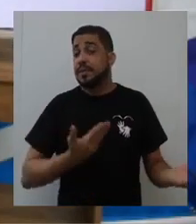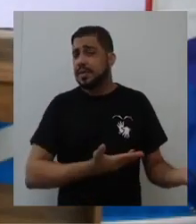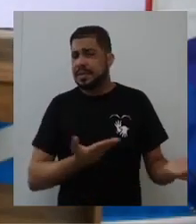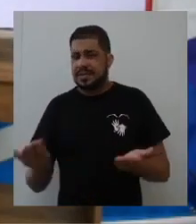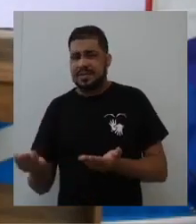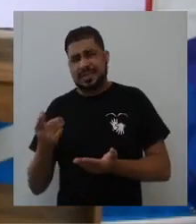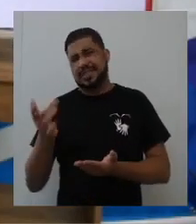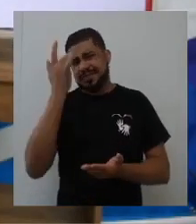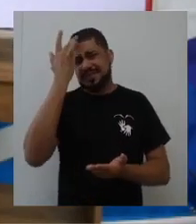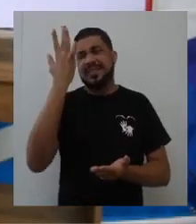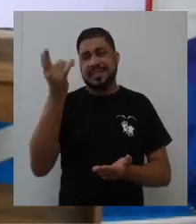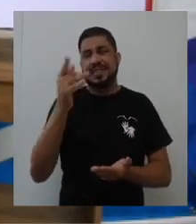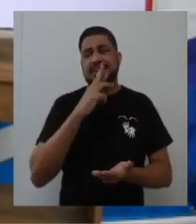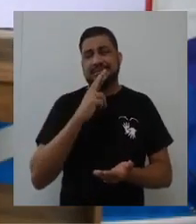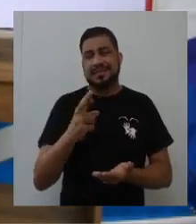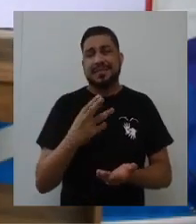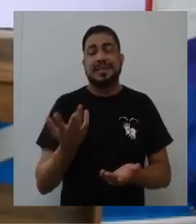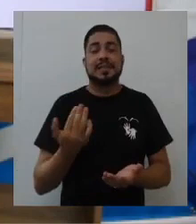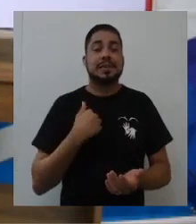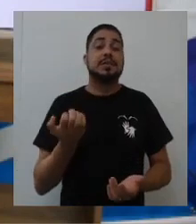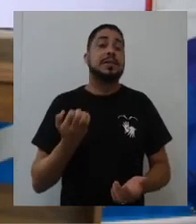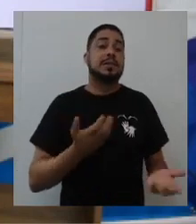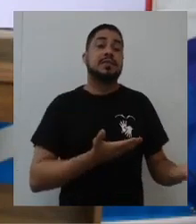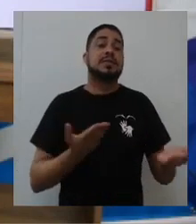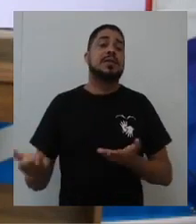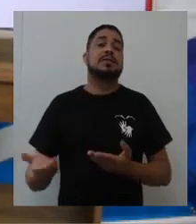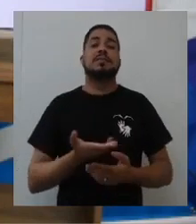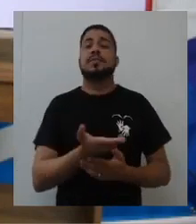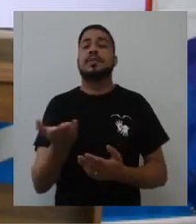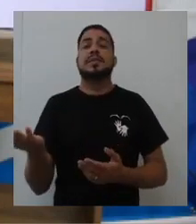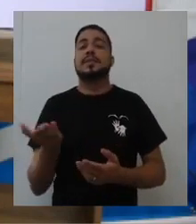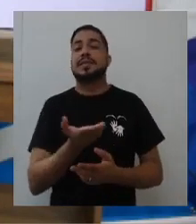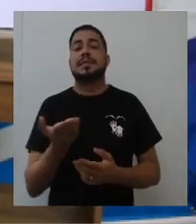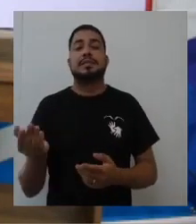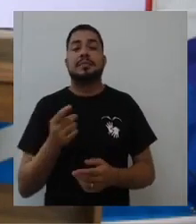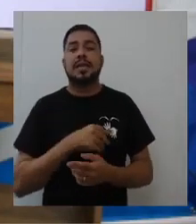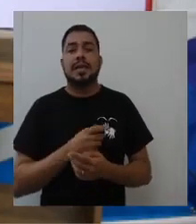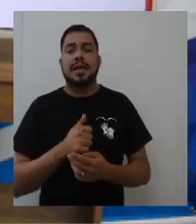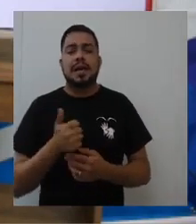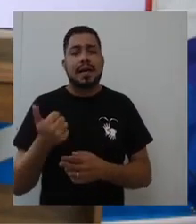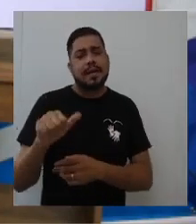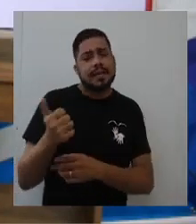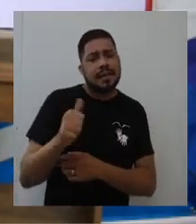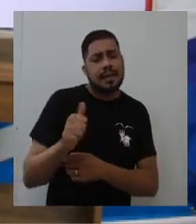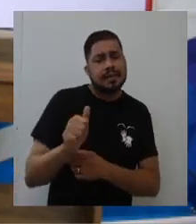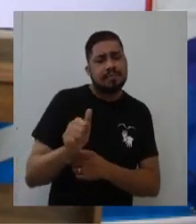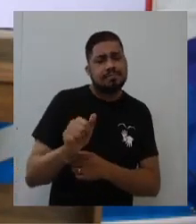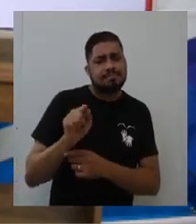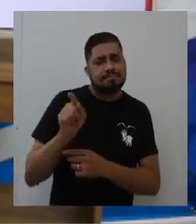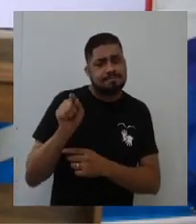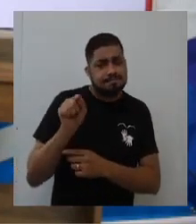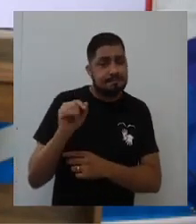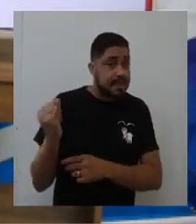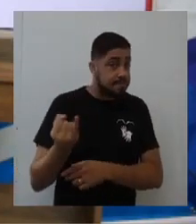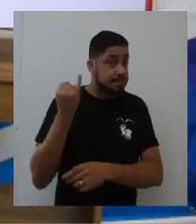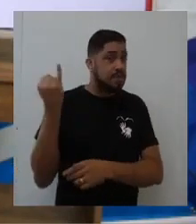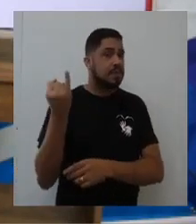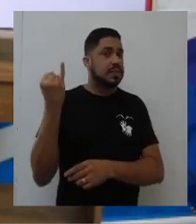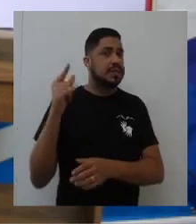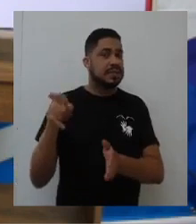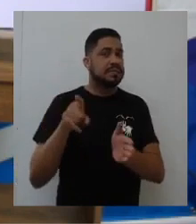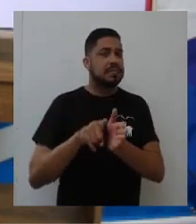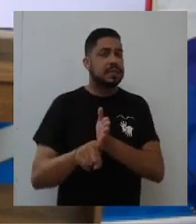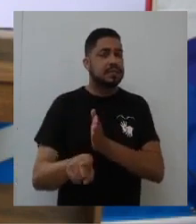foi fácil responder isso, né? Mas eu queria convidar vocês para que a gente analisasse um ponto importante nessa